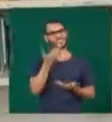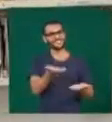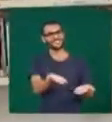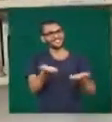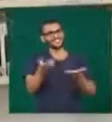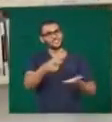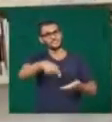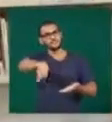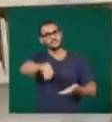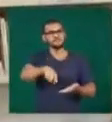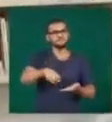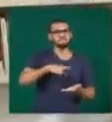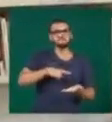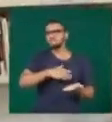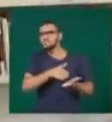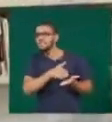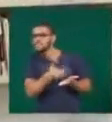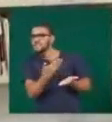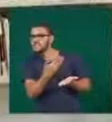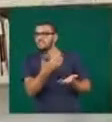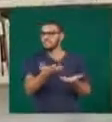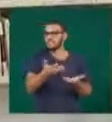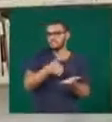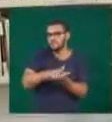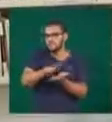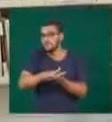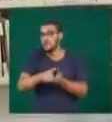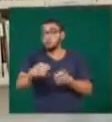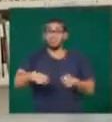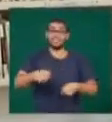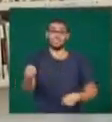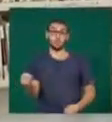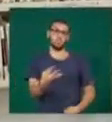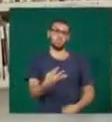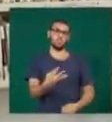aqueles que têm alguma obra para publicar, desde que seja inédita. Voltamos ao estúdio.